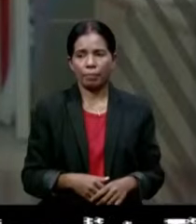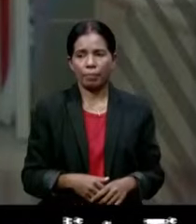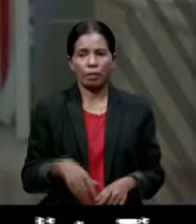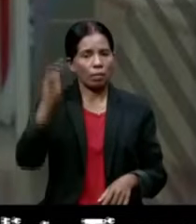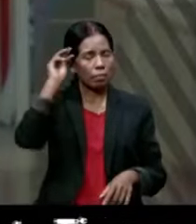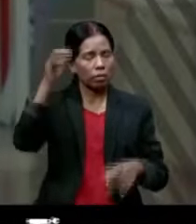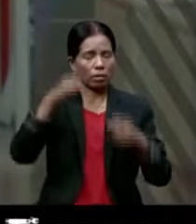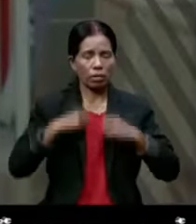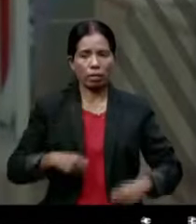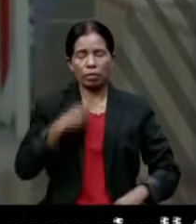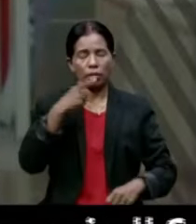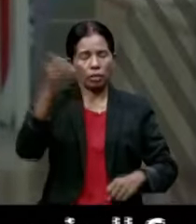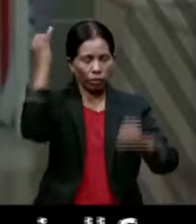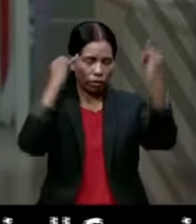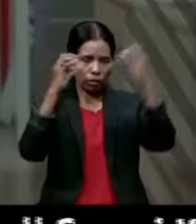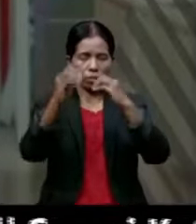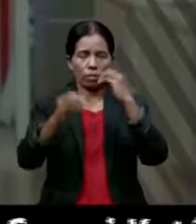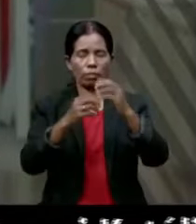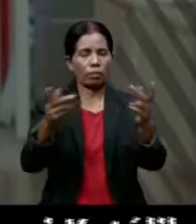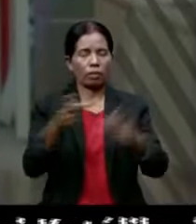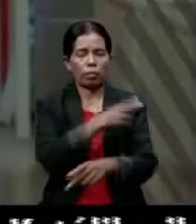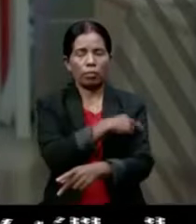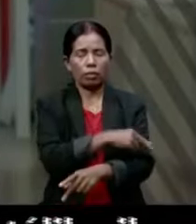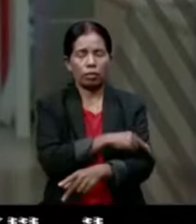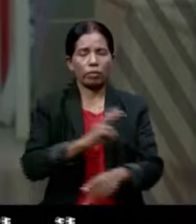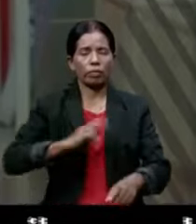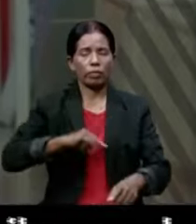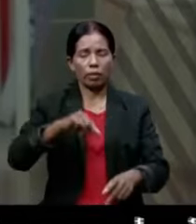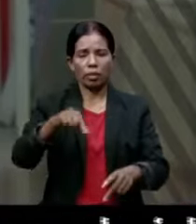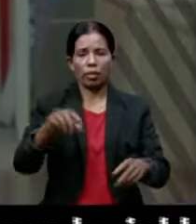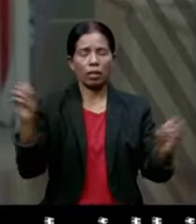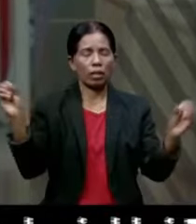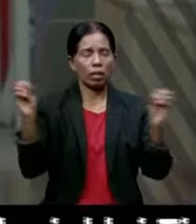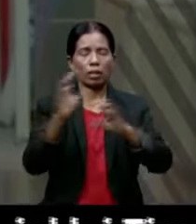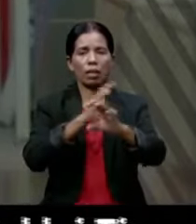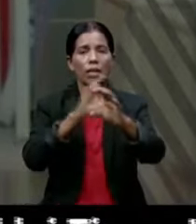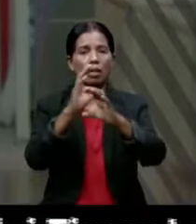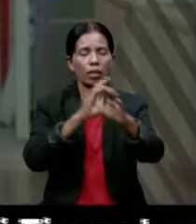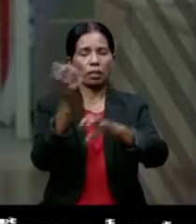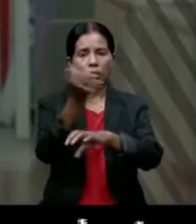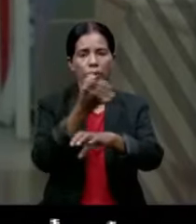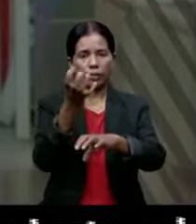Ministério de Saúde rejeita a informação com o novo Centro de Saúde Município Vique que lá ia a ambulância.